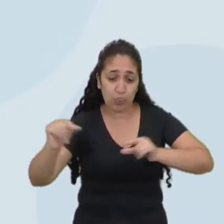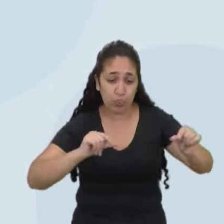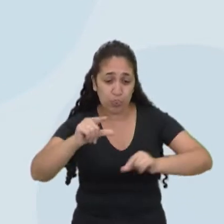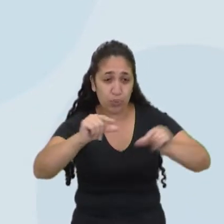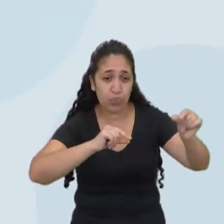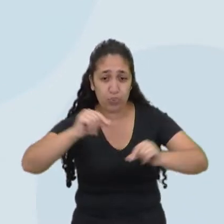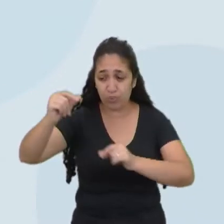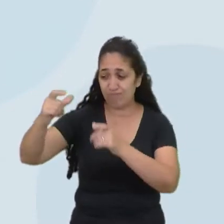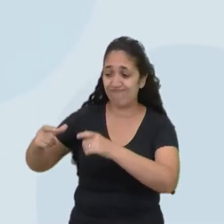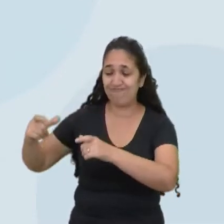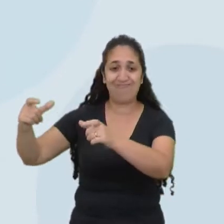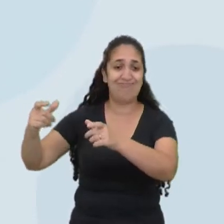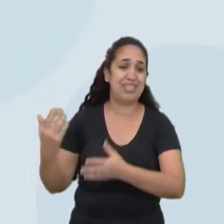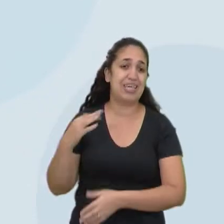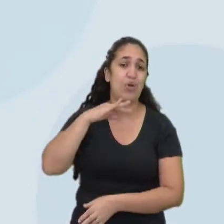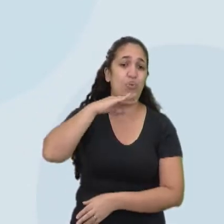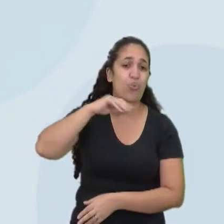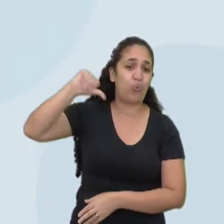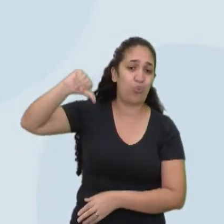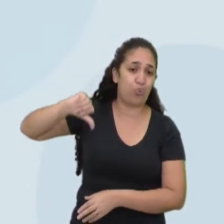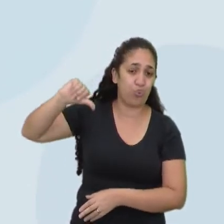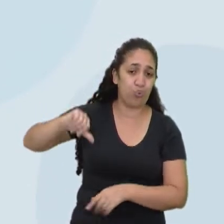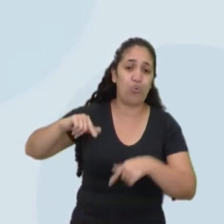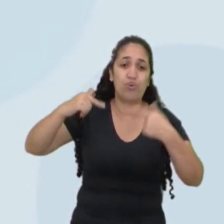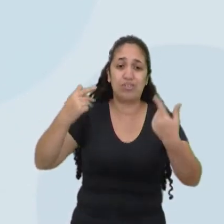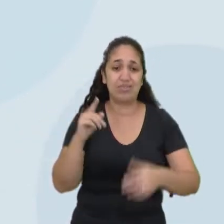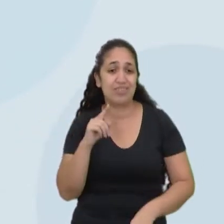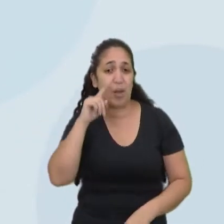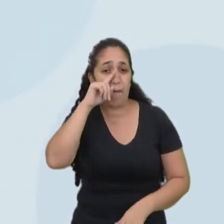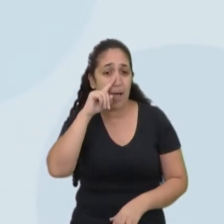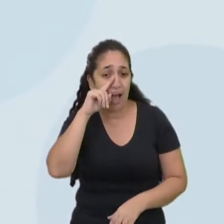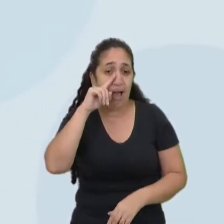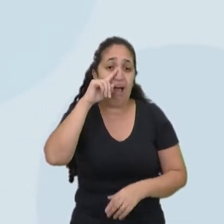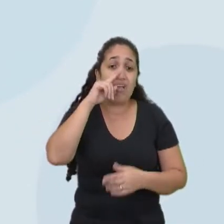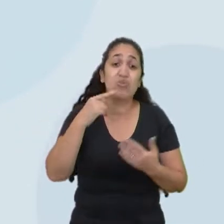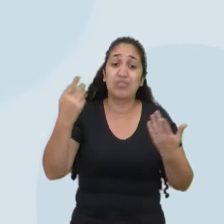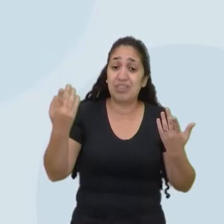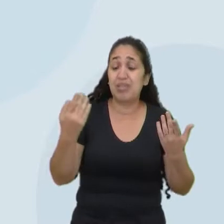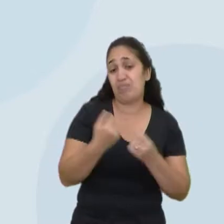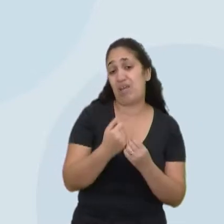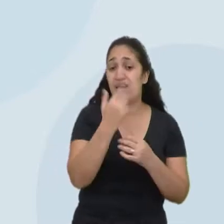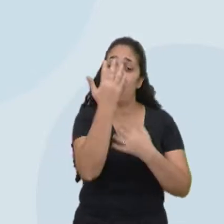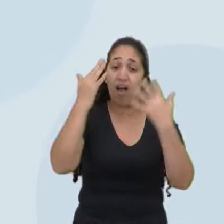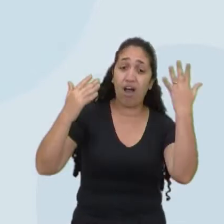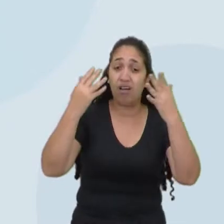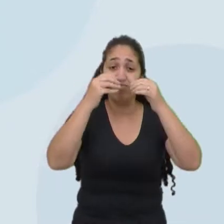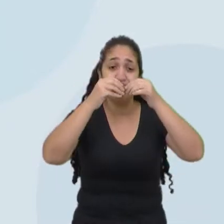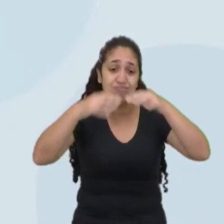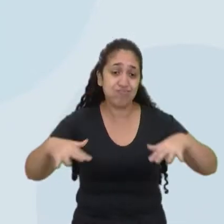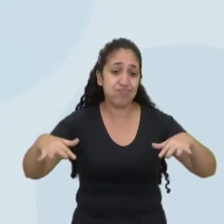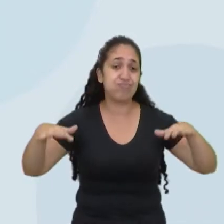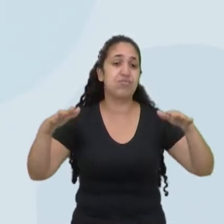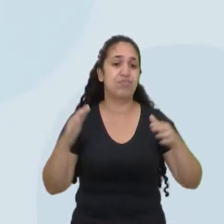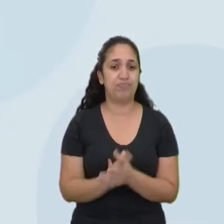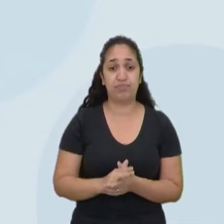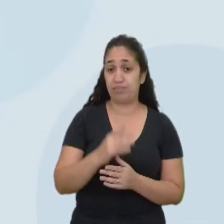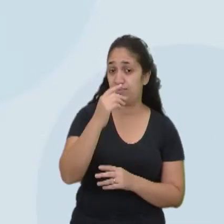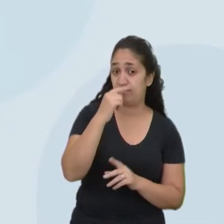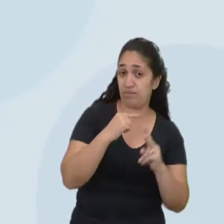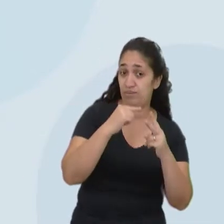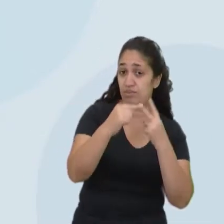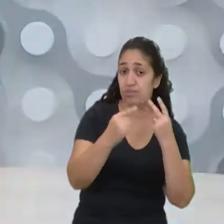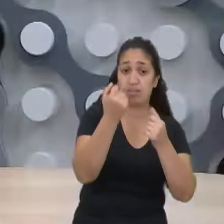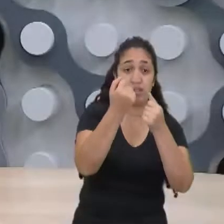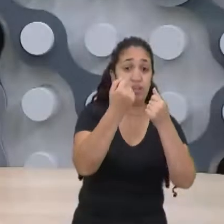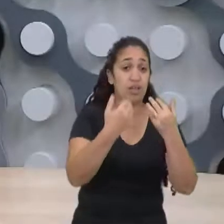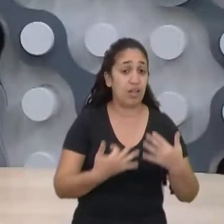à ocupação, aumentou as situações de perigo e risco de desastres naturais. Então nós temos duas características aí